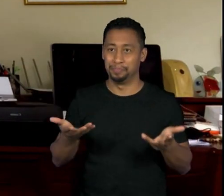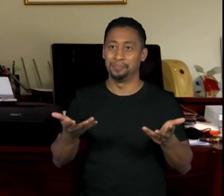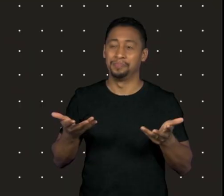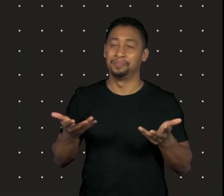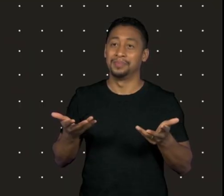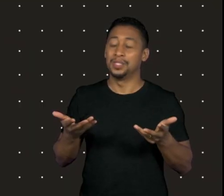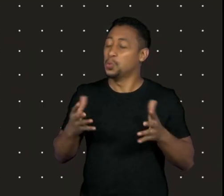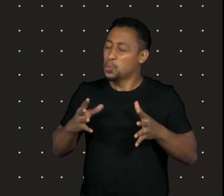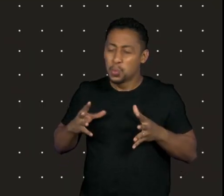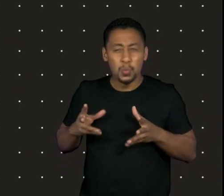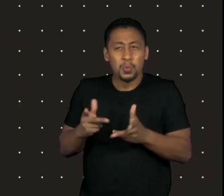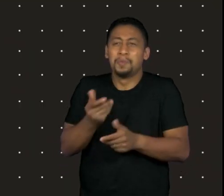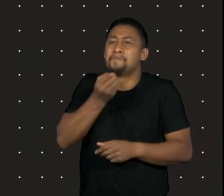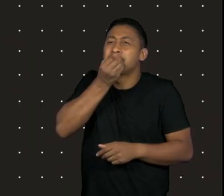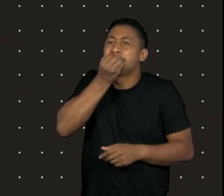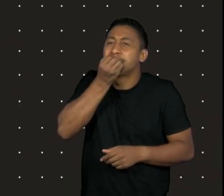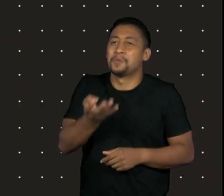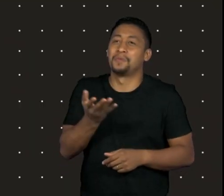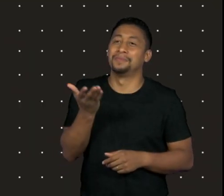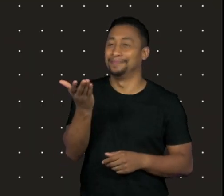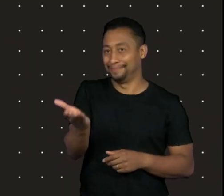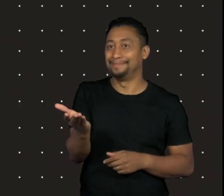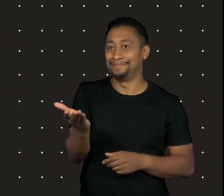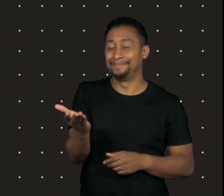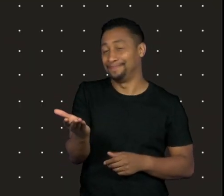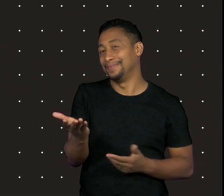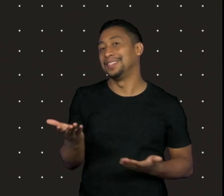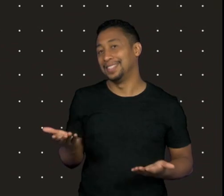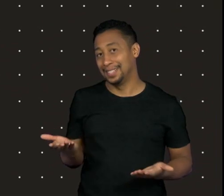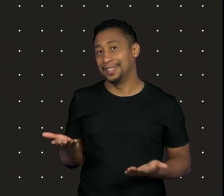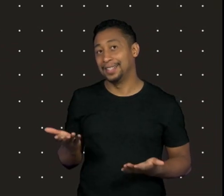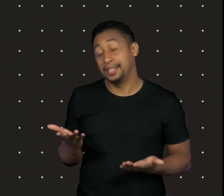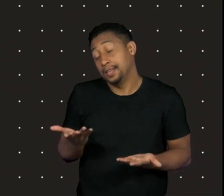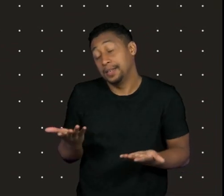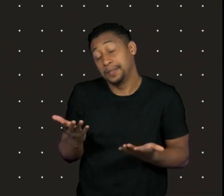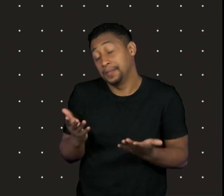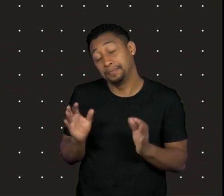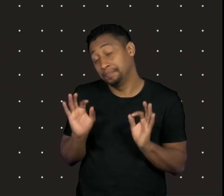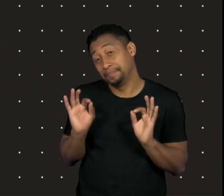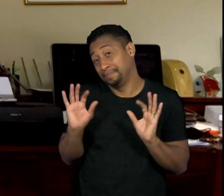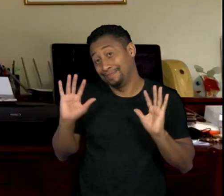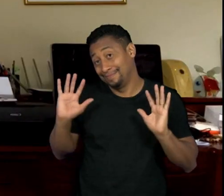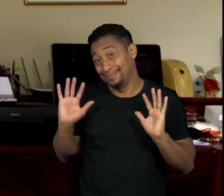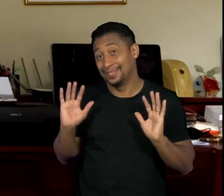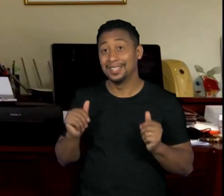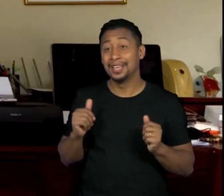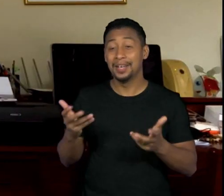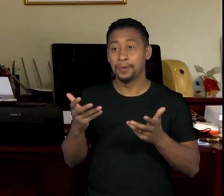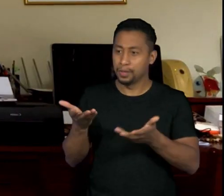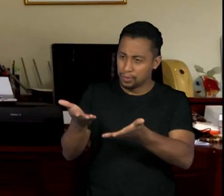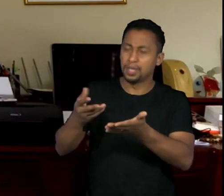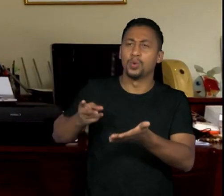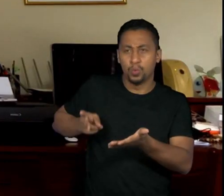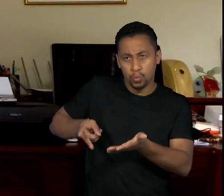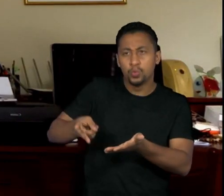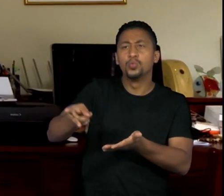merece. Então é isso. Estou aqui para te desejar uma carreira